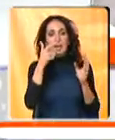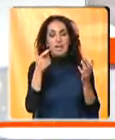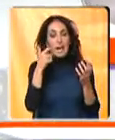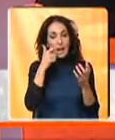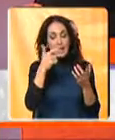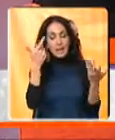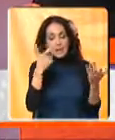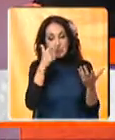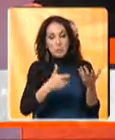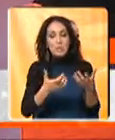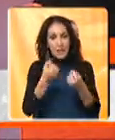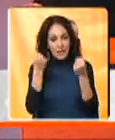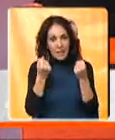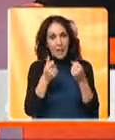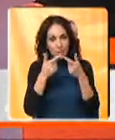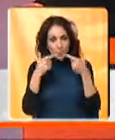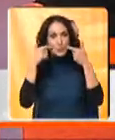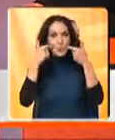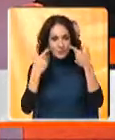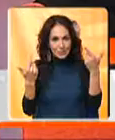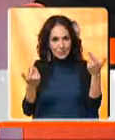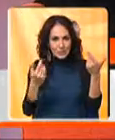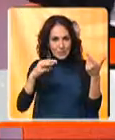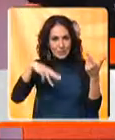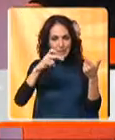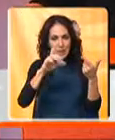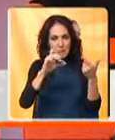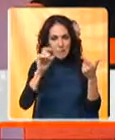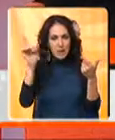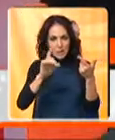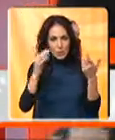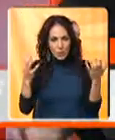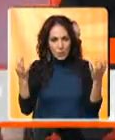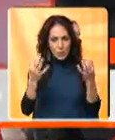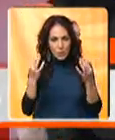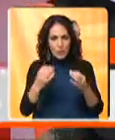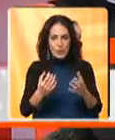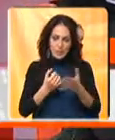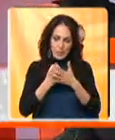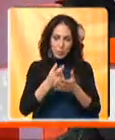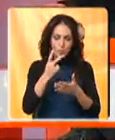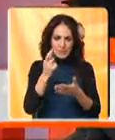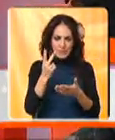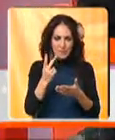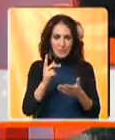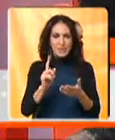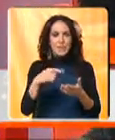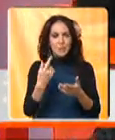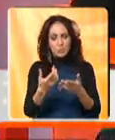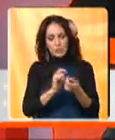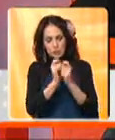Maló Clínica e do Você na TV, ou melhor dizendo, da Maló no Clínico, com o apoio do Você na TV, para sermos mais honestos, passam depois por